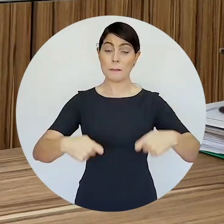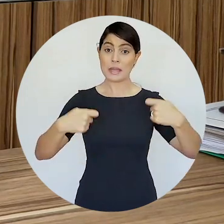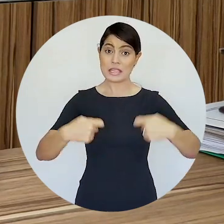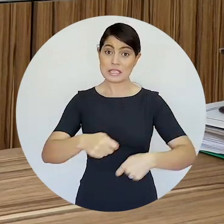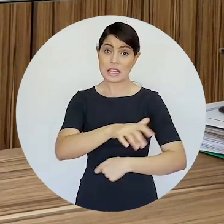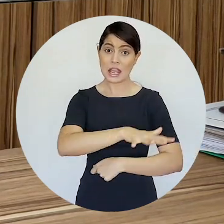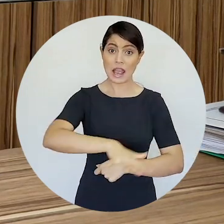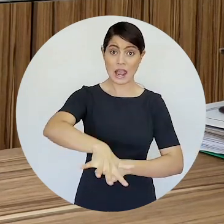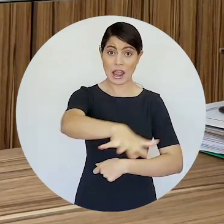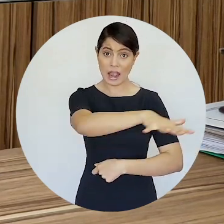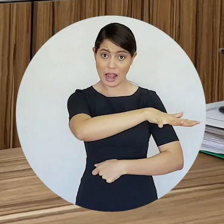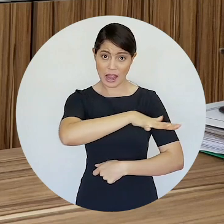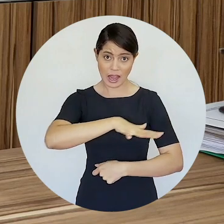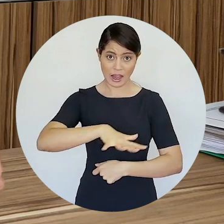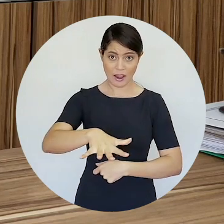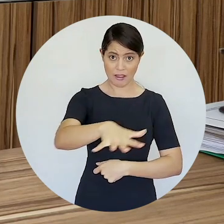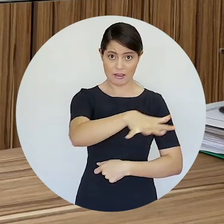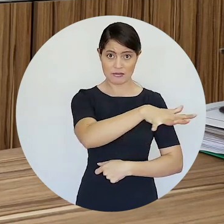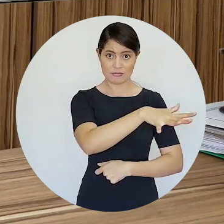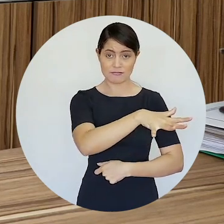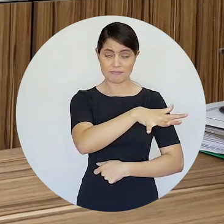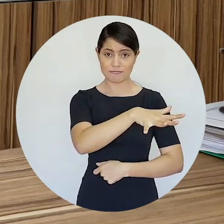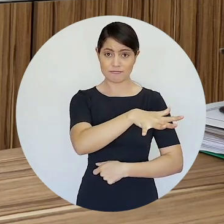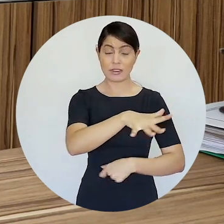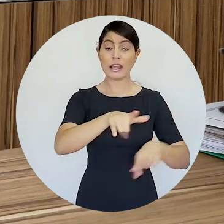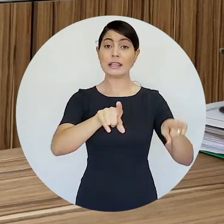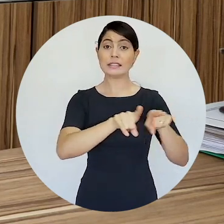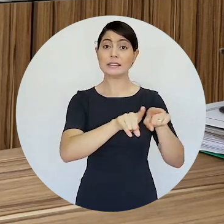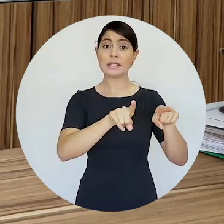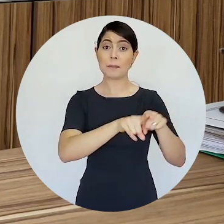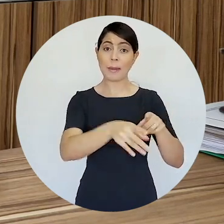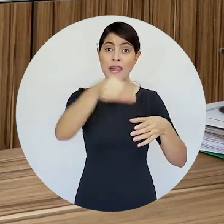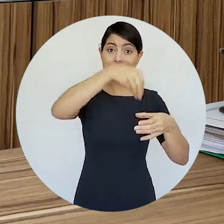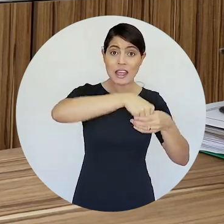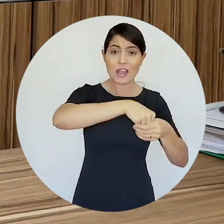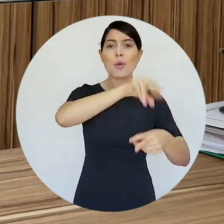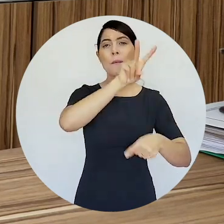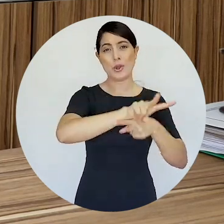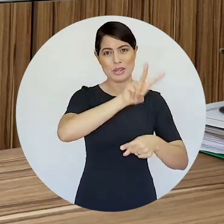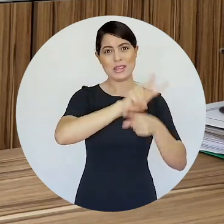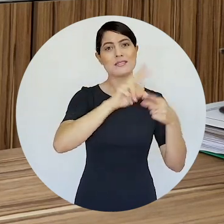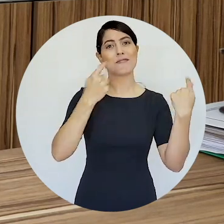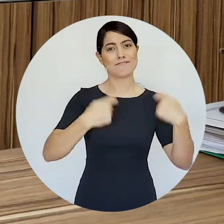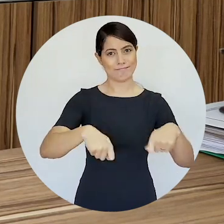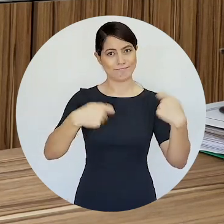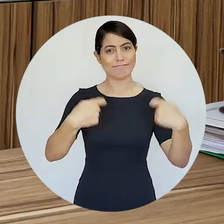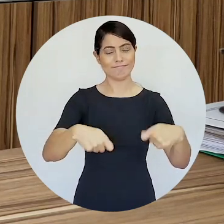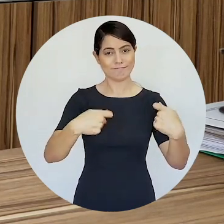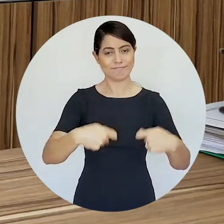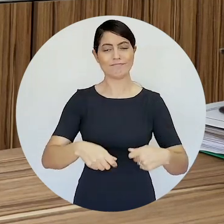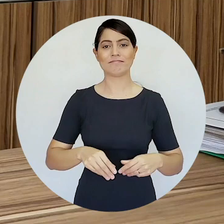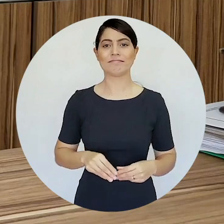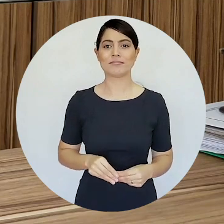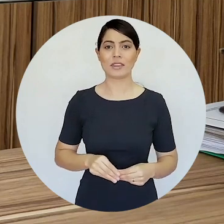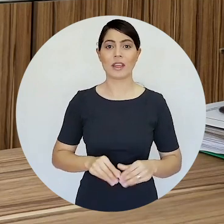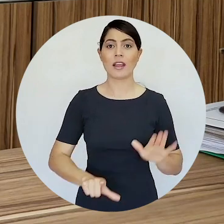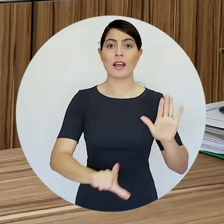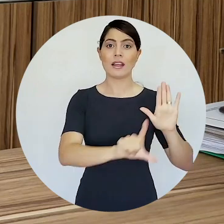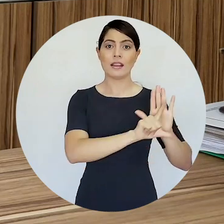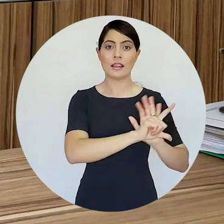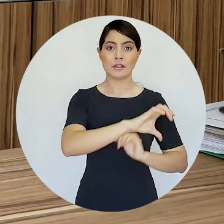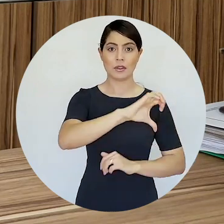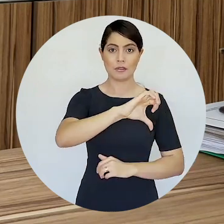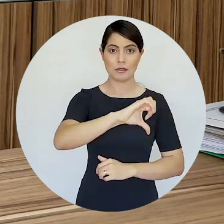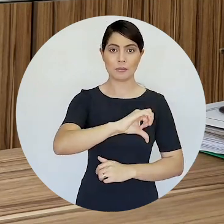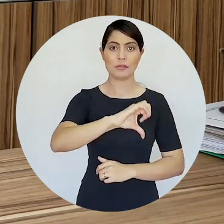se instituir espaços territoriais e os seus componentes a serem protegidos. A